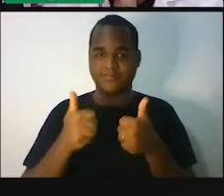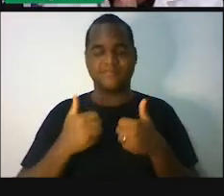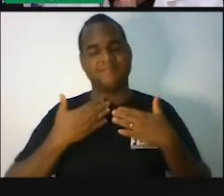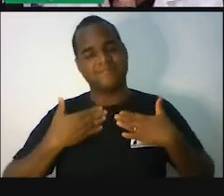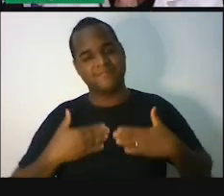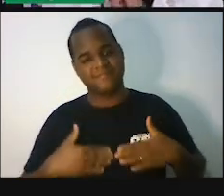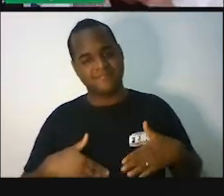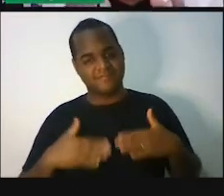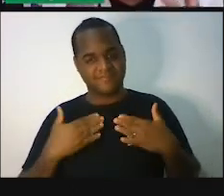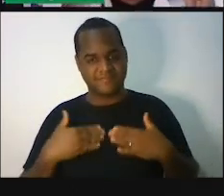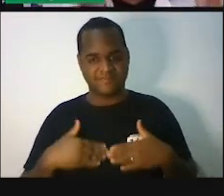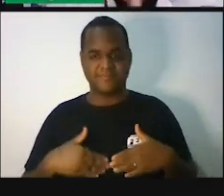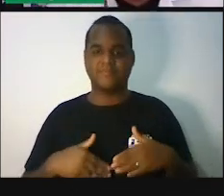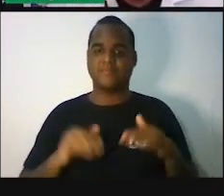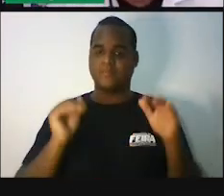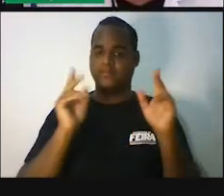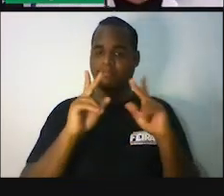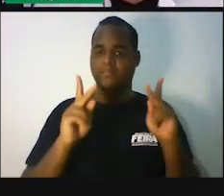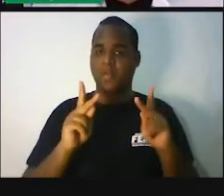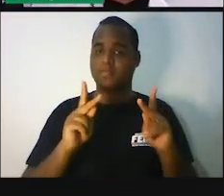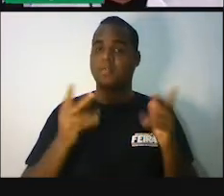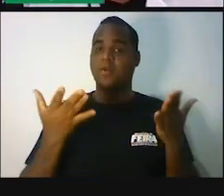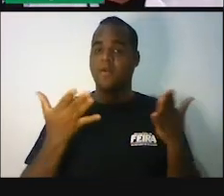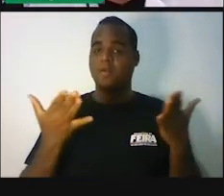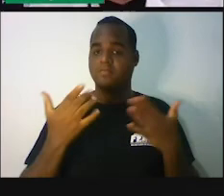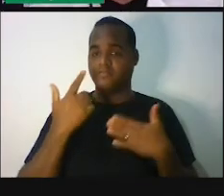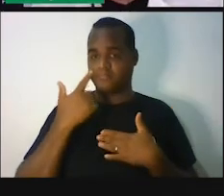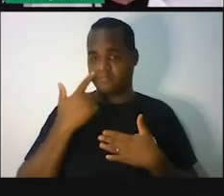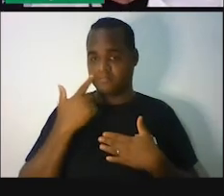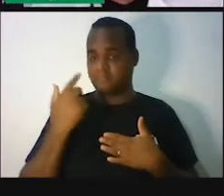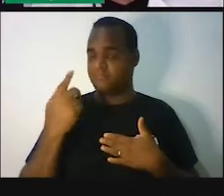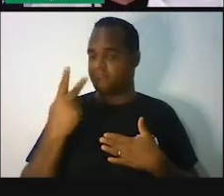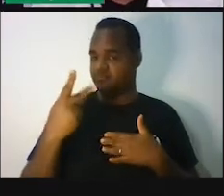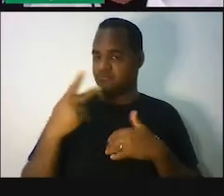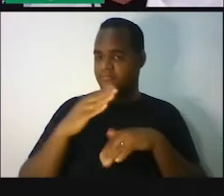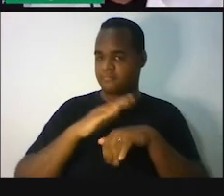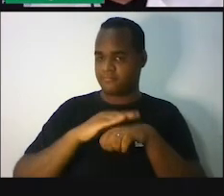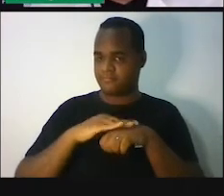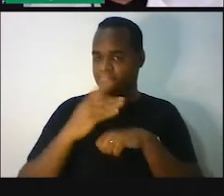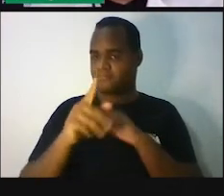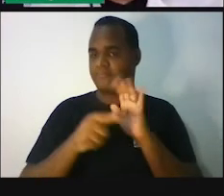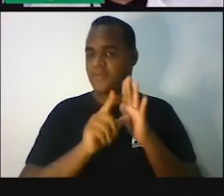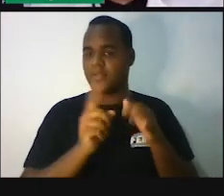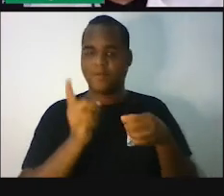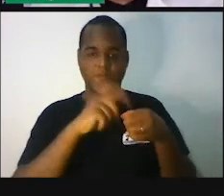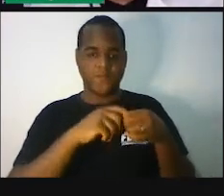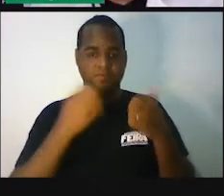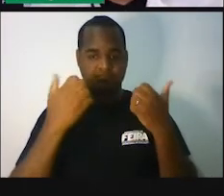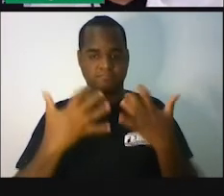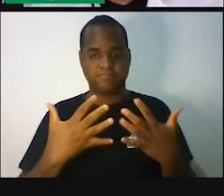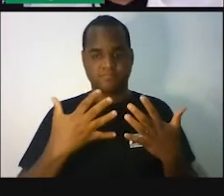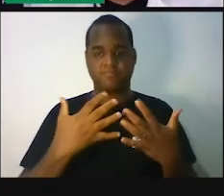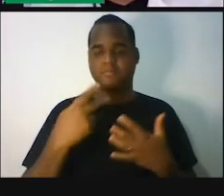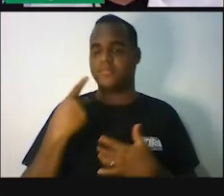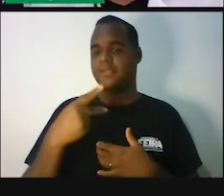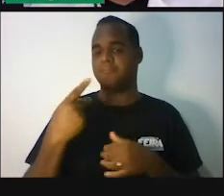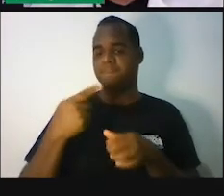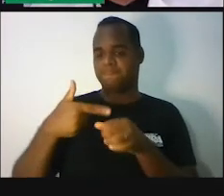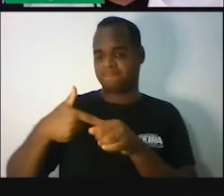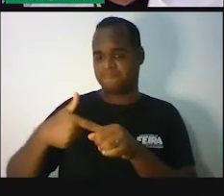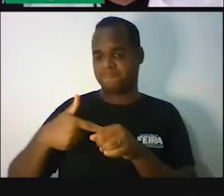respiradinha, porque diante disso aqui, a gente vai voltar para a situação do combustível.